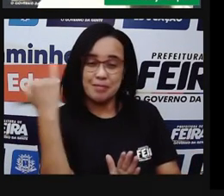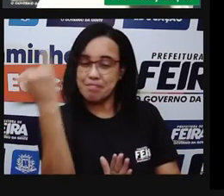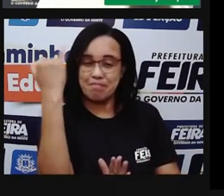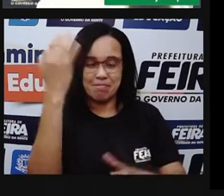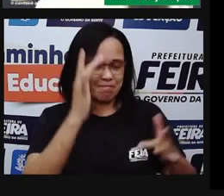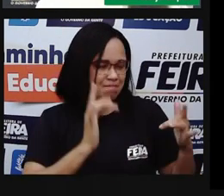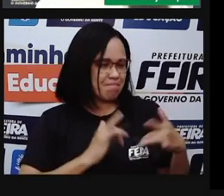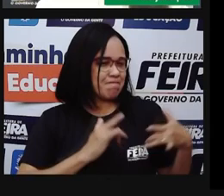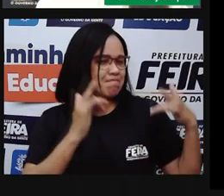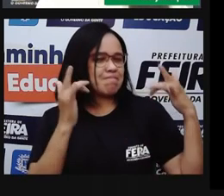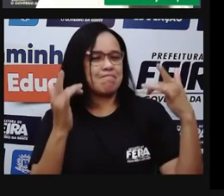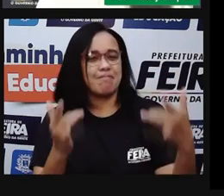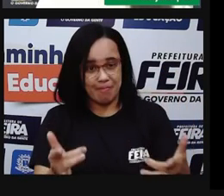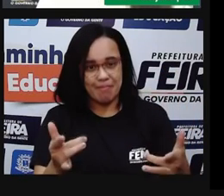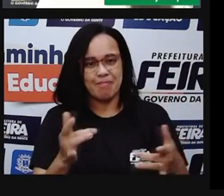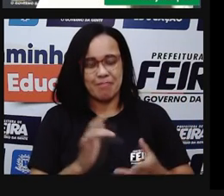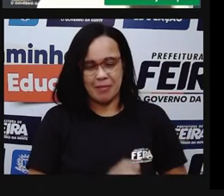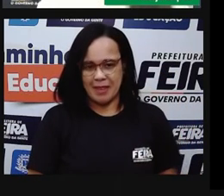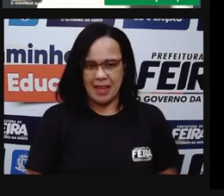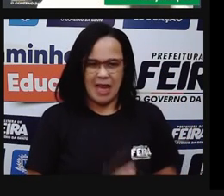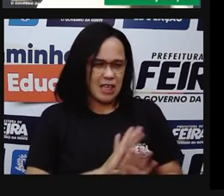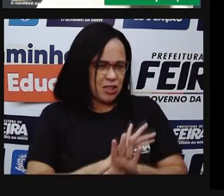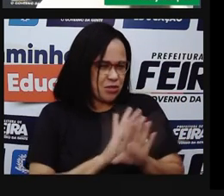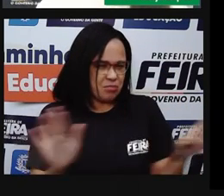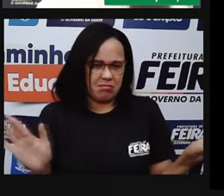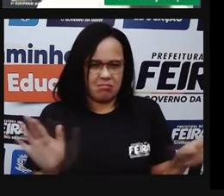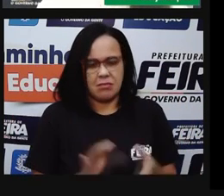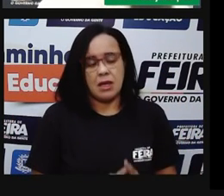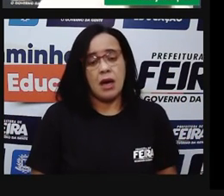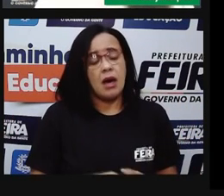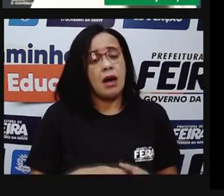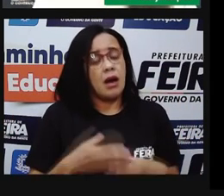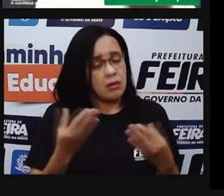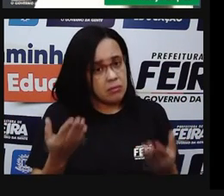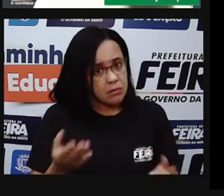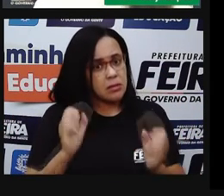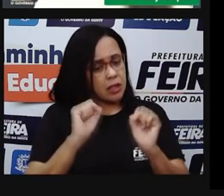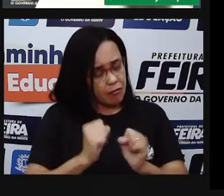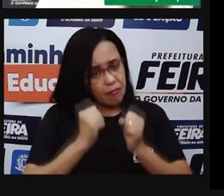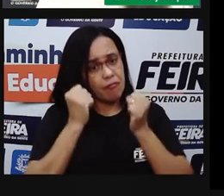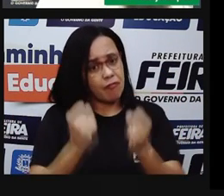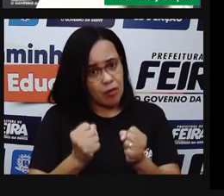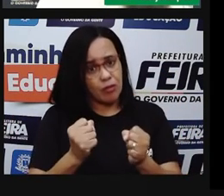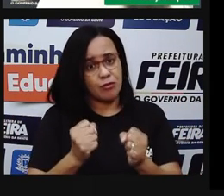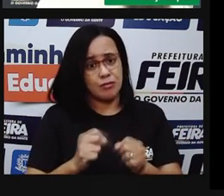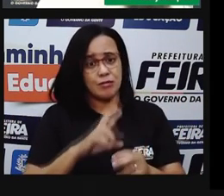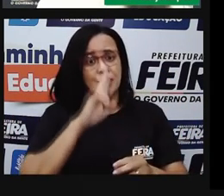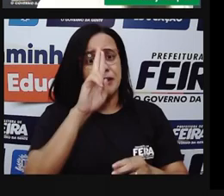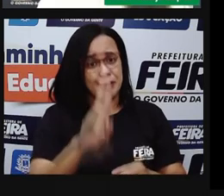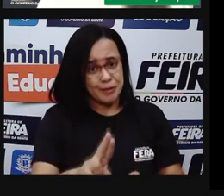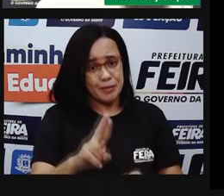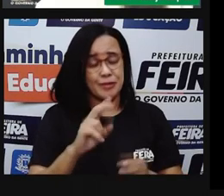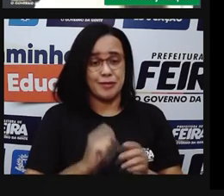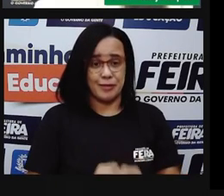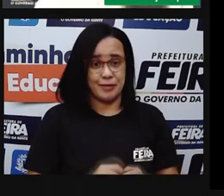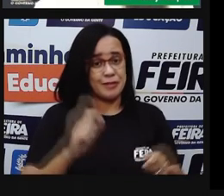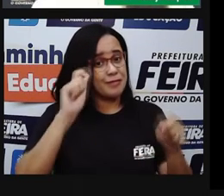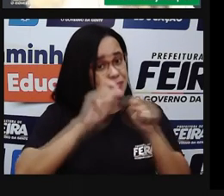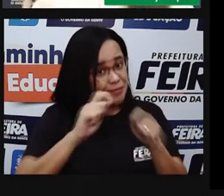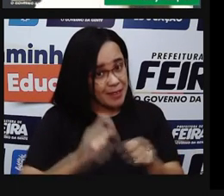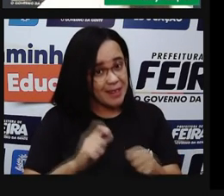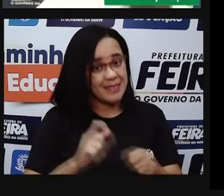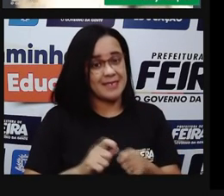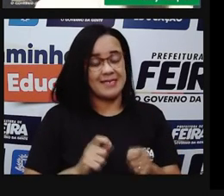em branco o que eu estou falando para vocês. Quando eu pedi para formar uma frase, faça. Mostre a professora de vocês. Quando eu